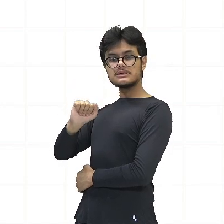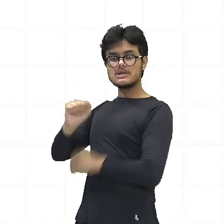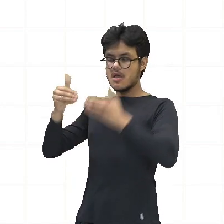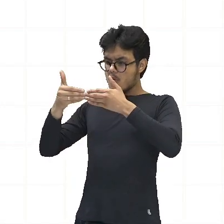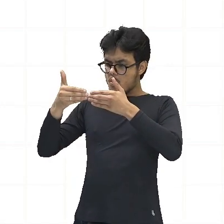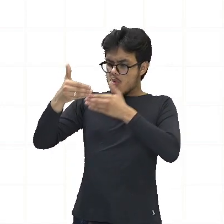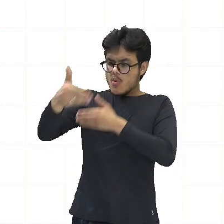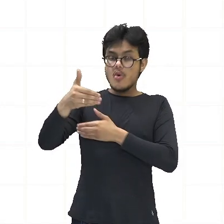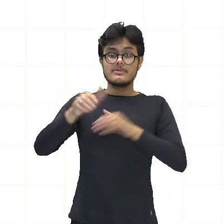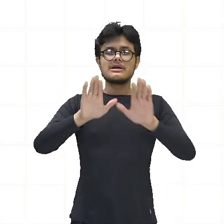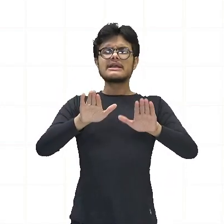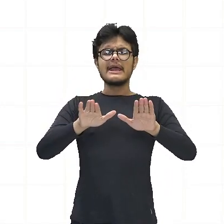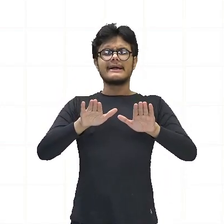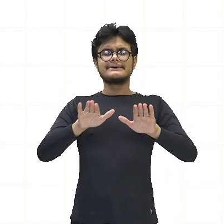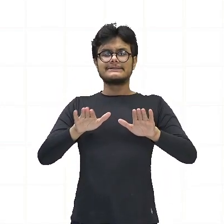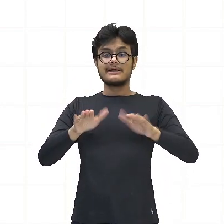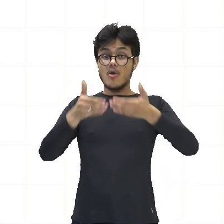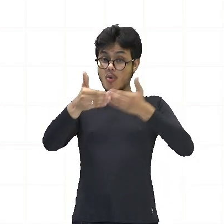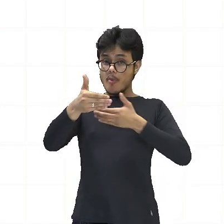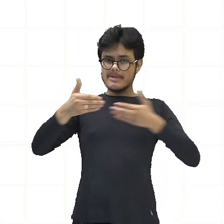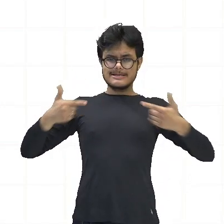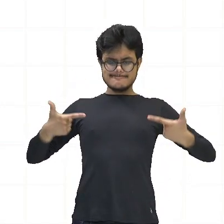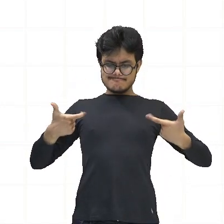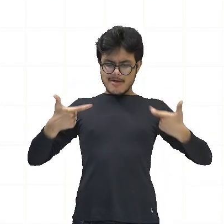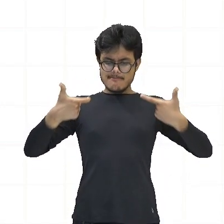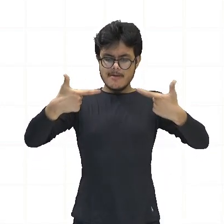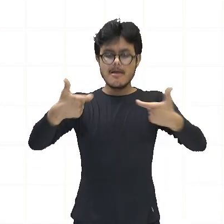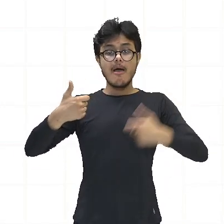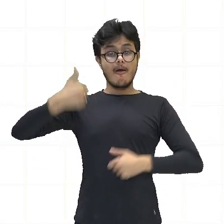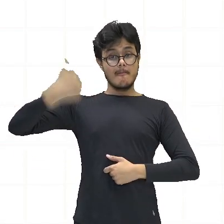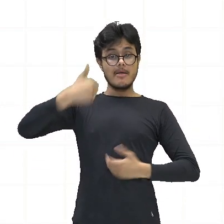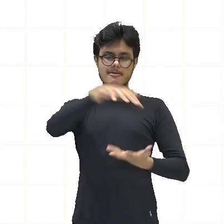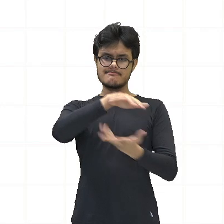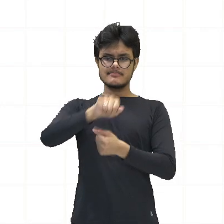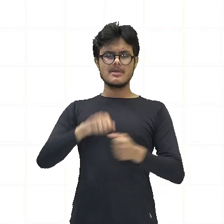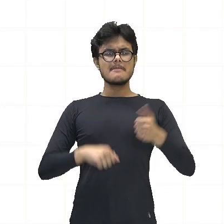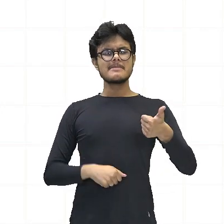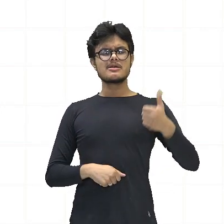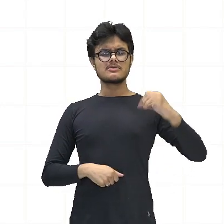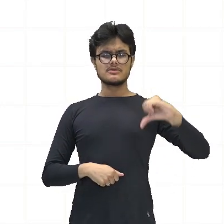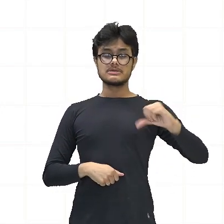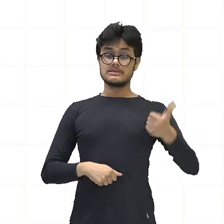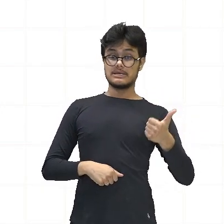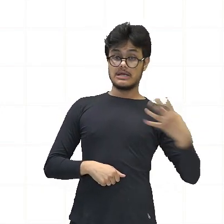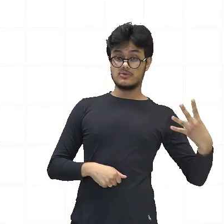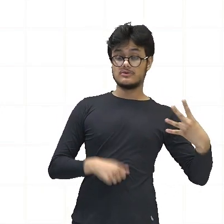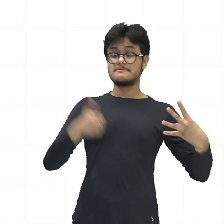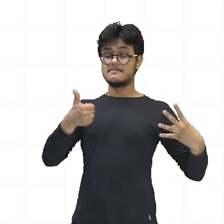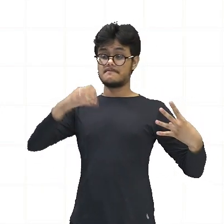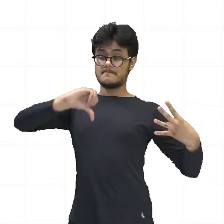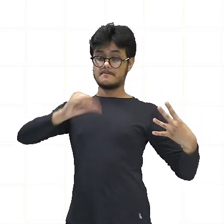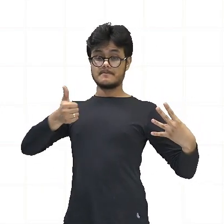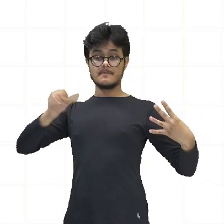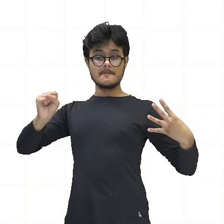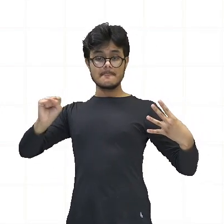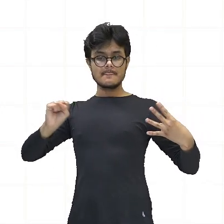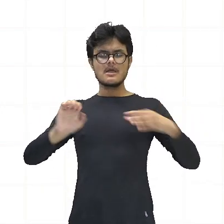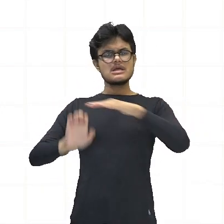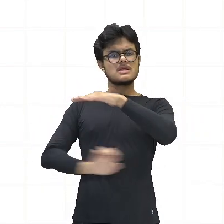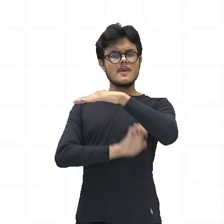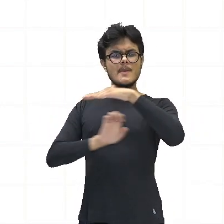após a Primeira Guerra Mundial, né, que vai do período de 1914 a 1918, quando as